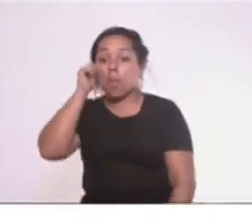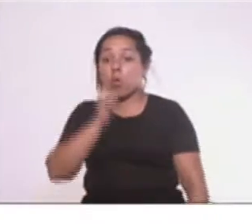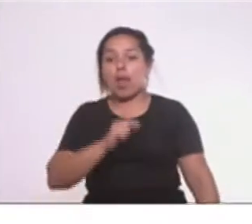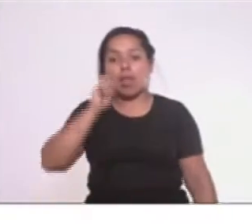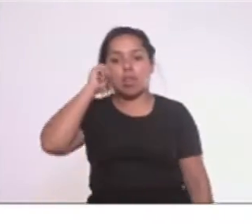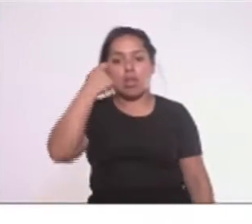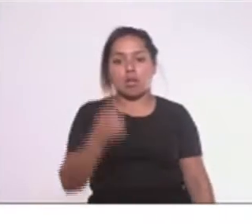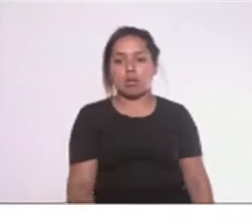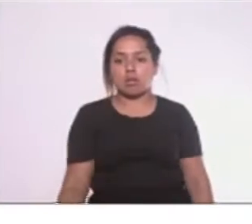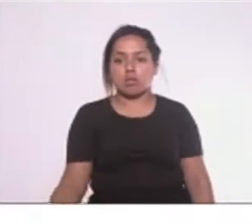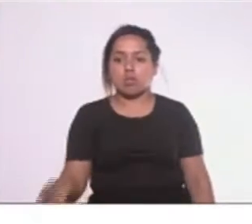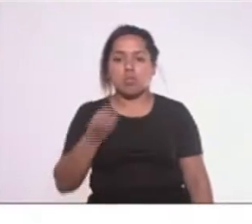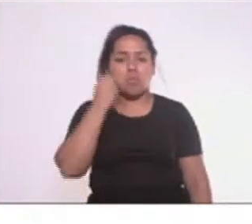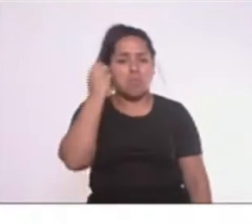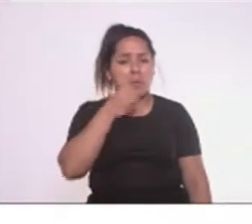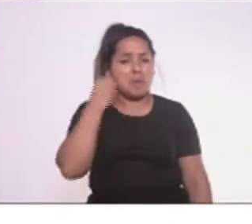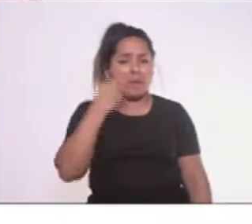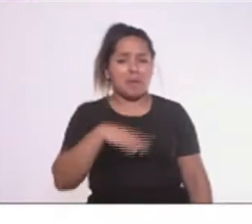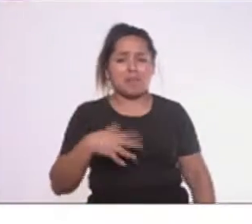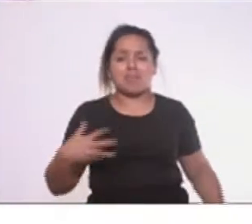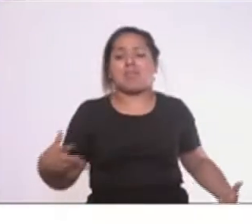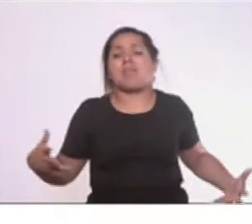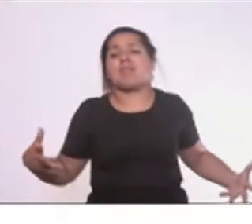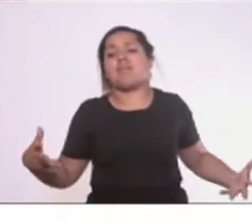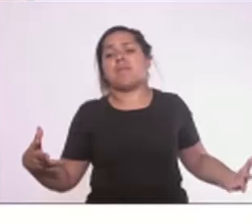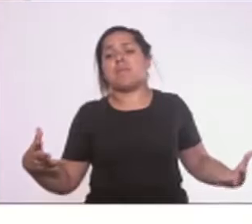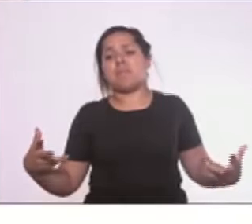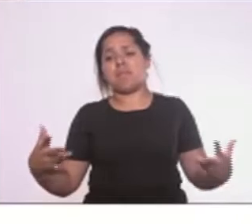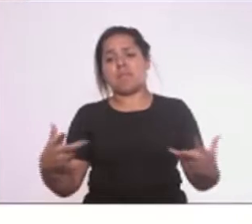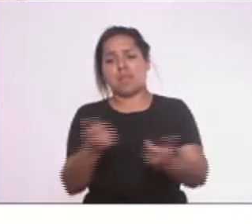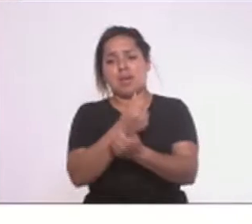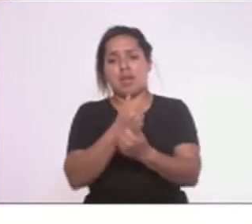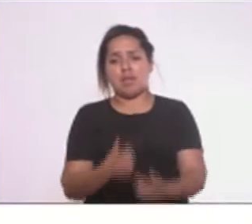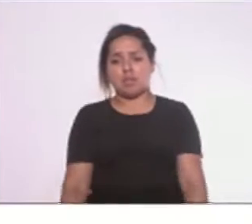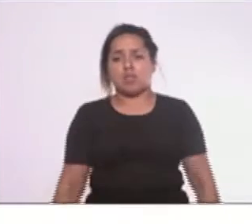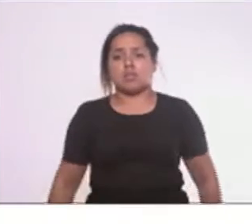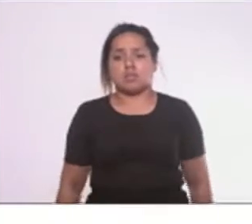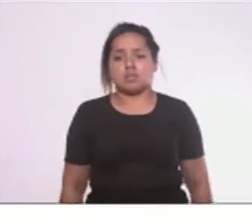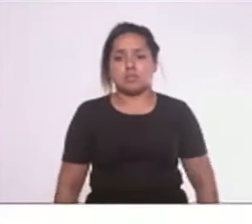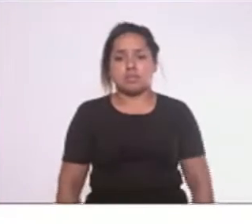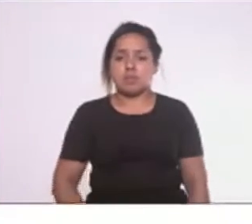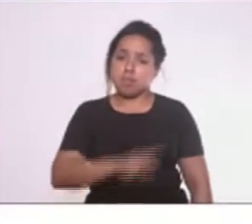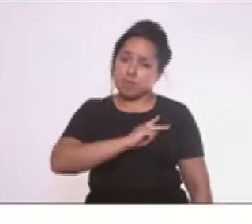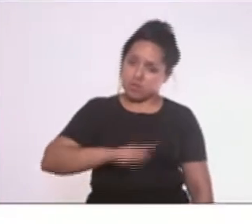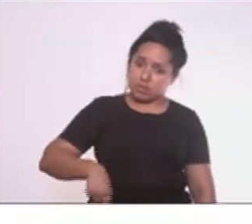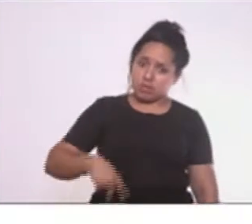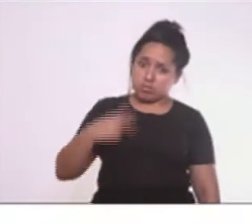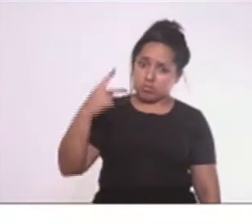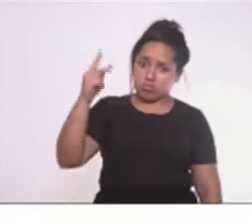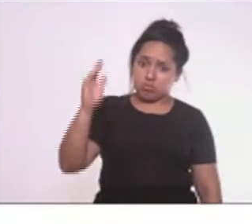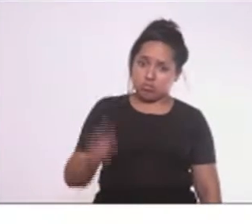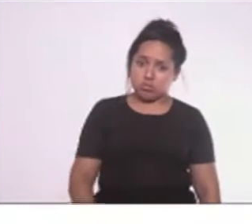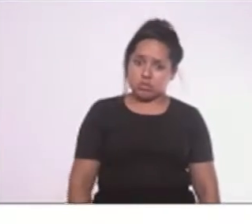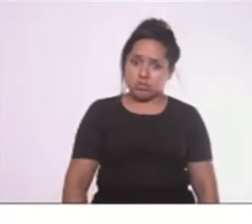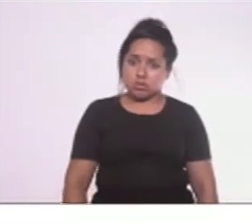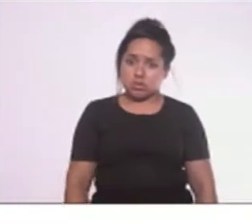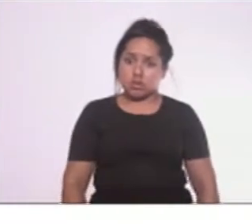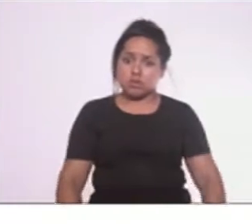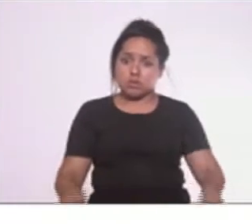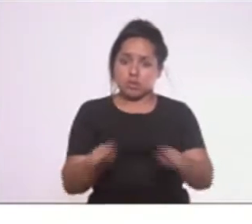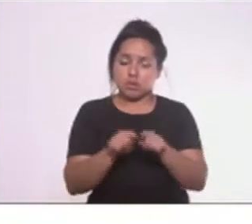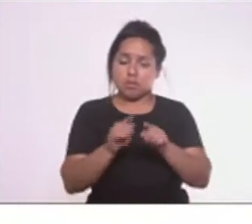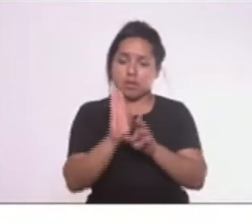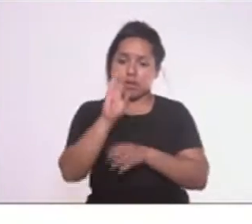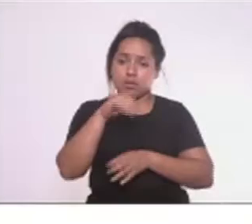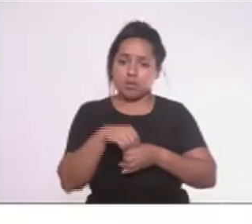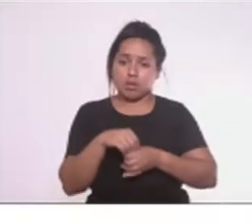Negras. Experiência que depois foi replicada no Parlamento Municipal, na presidência de Vossa Excelência. Então, se inspirando na experiência do Legislativo Estadual. Então, eu